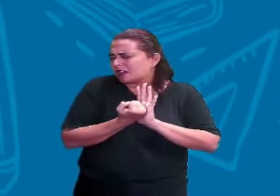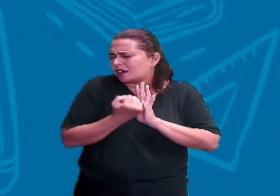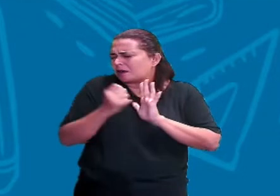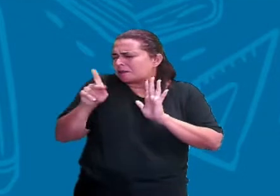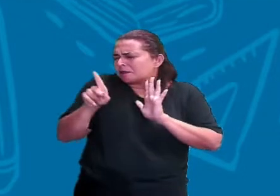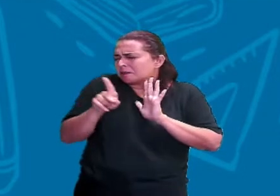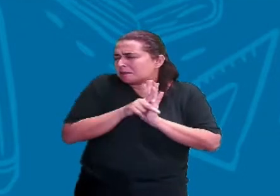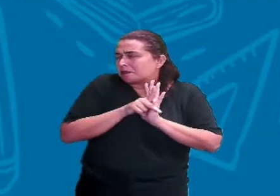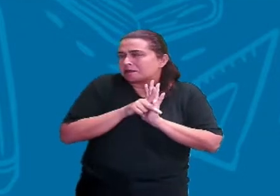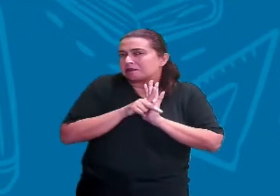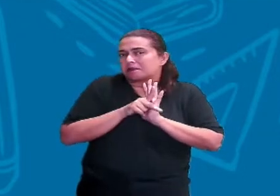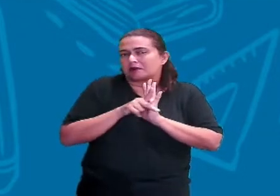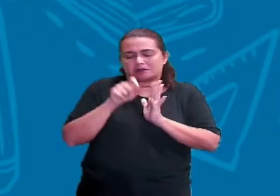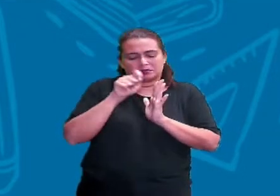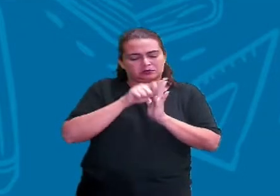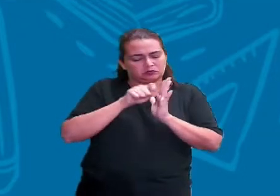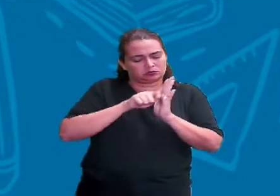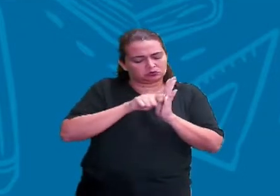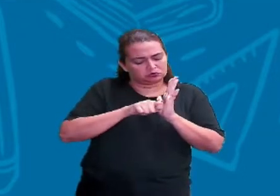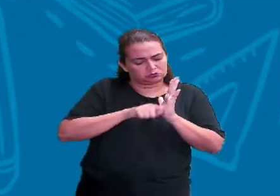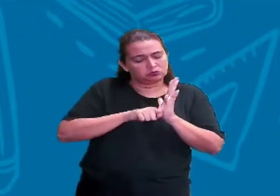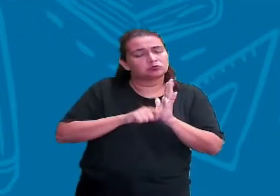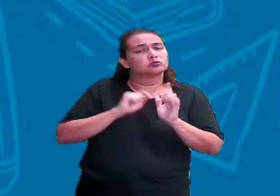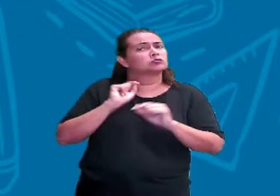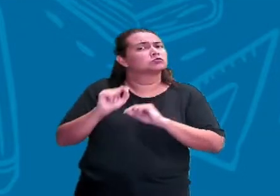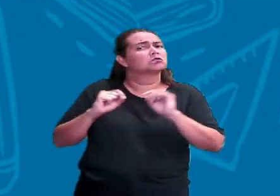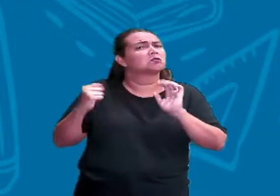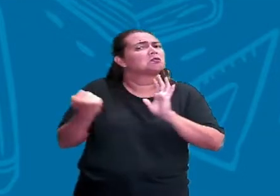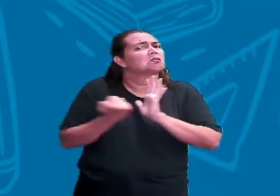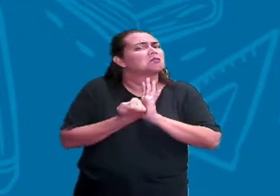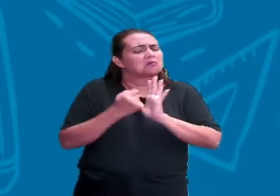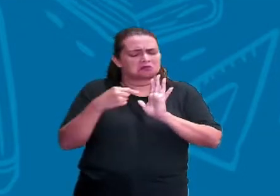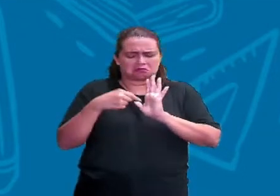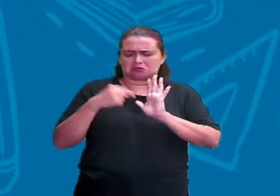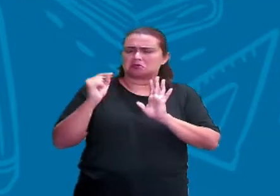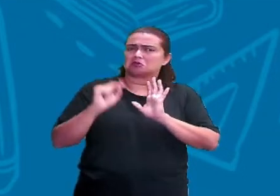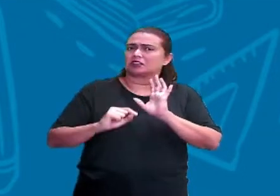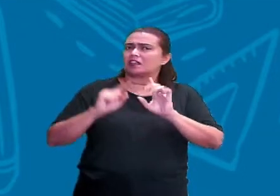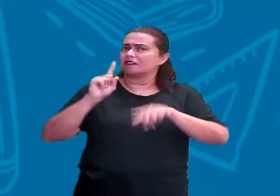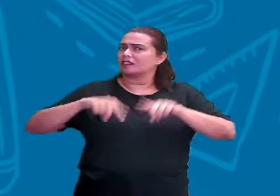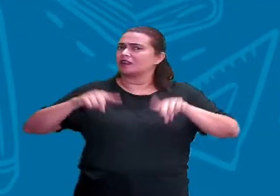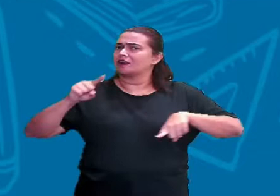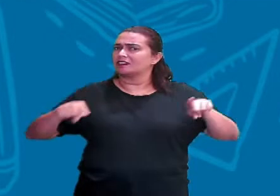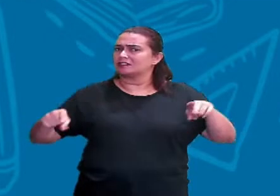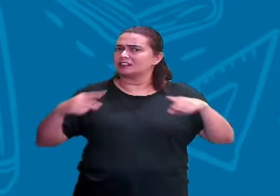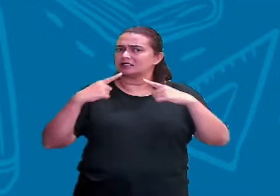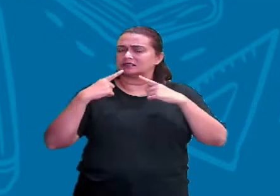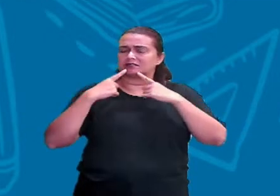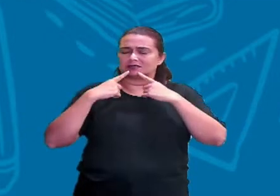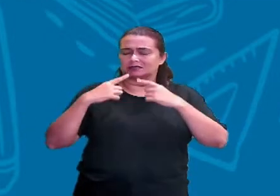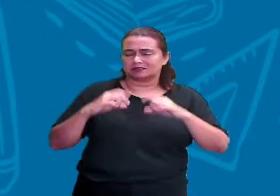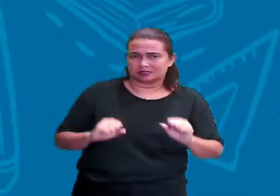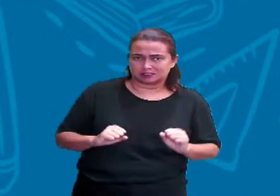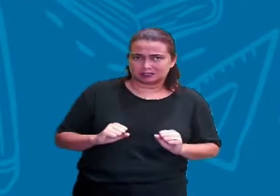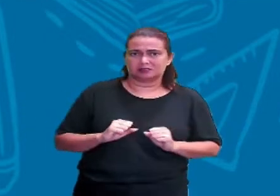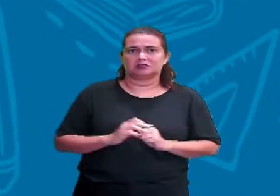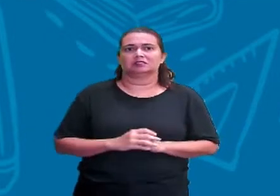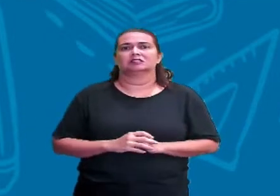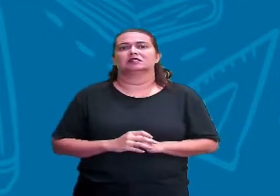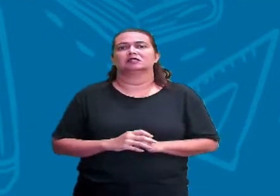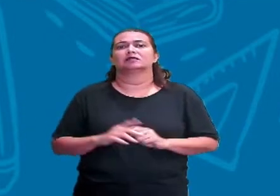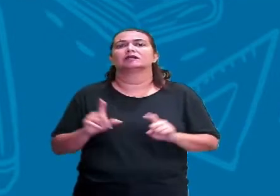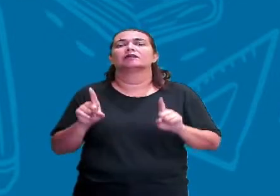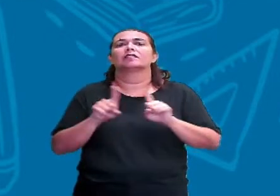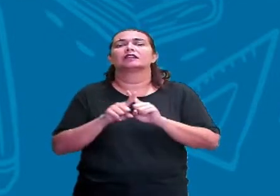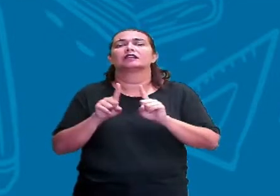na escrita, compreender a variação linguística como forma de realização da língua em diferentes contextos, empregar o